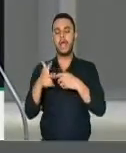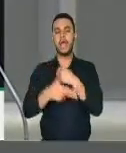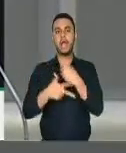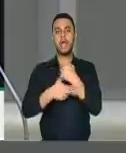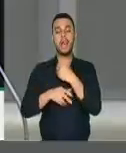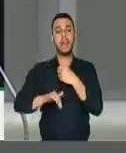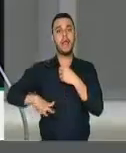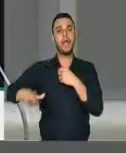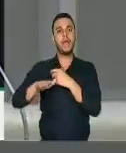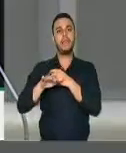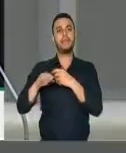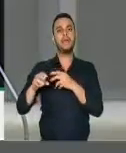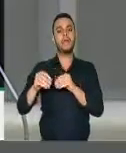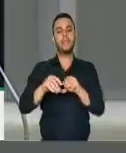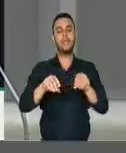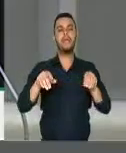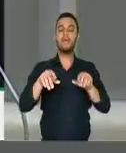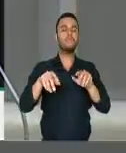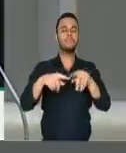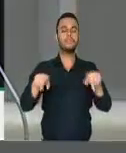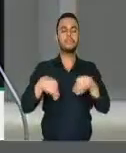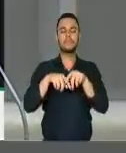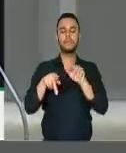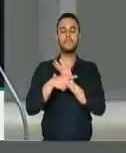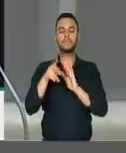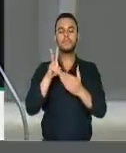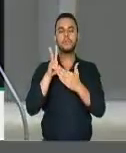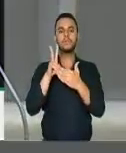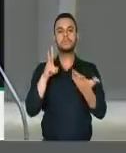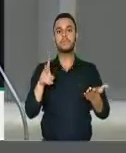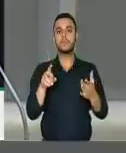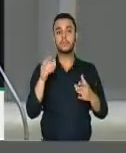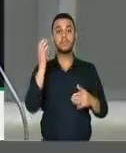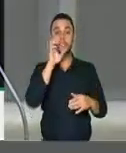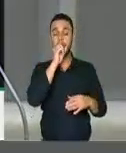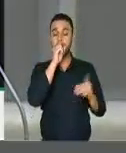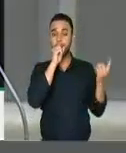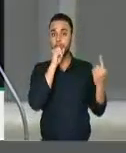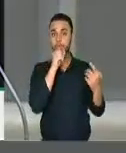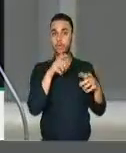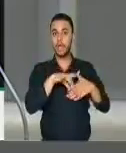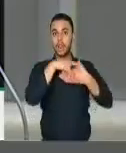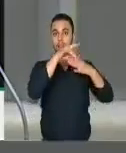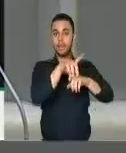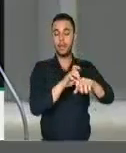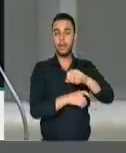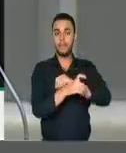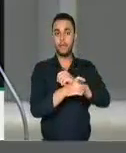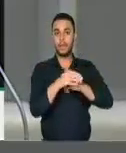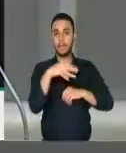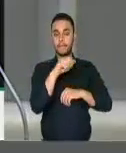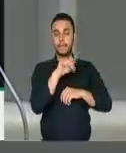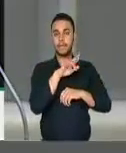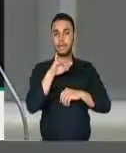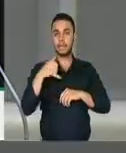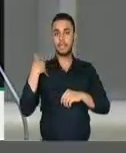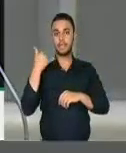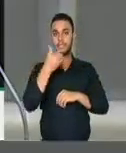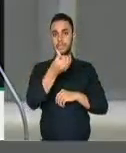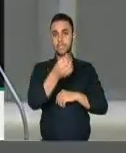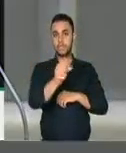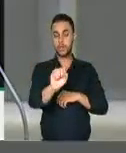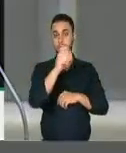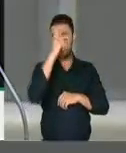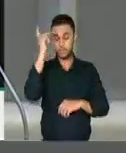indígena Governador. No sábado, a líder quilombola Maria Trindade da Silva Costa, de 68 anos,